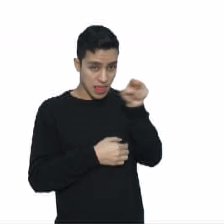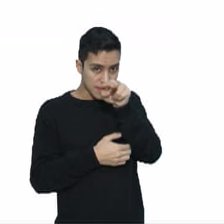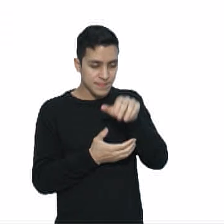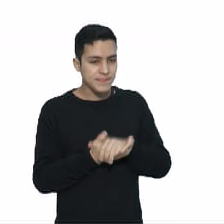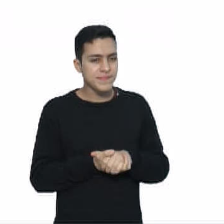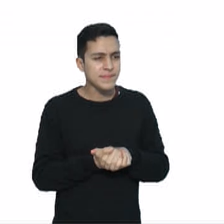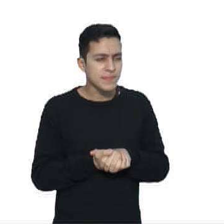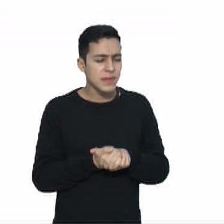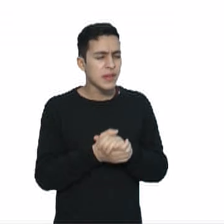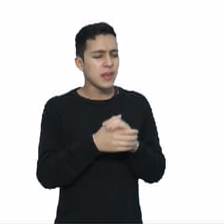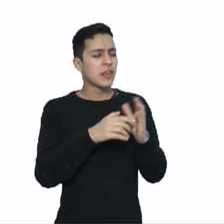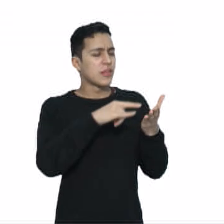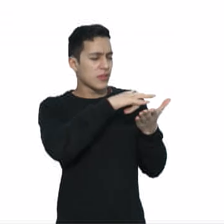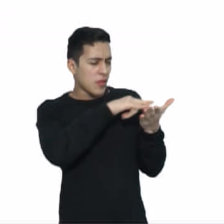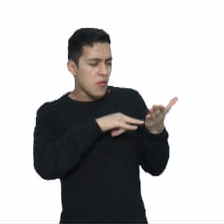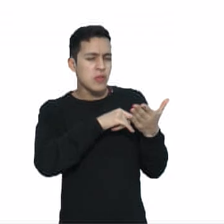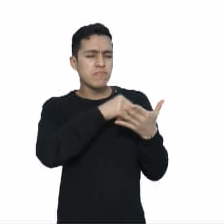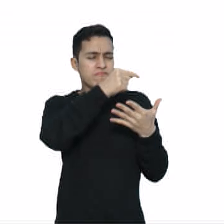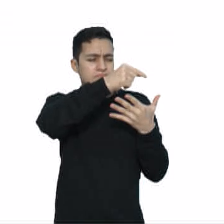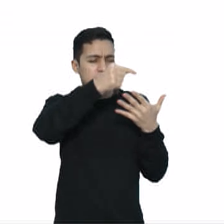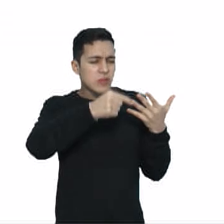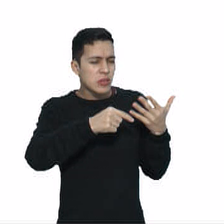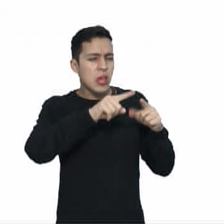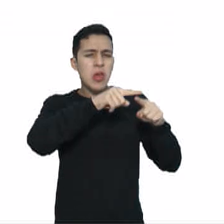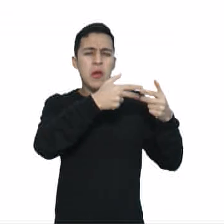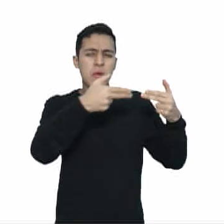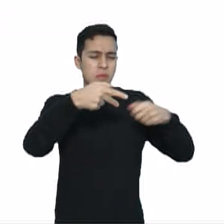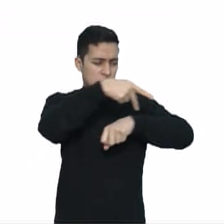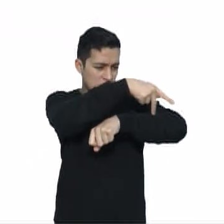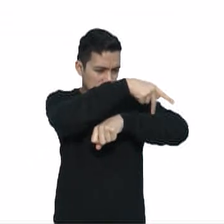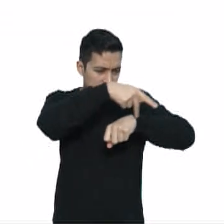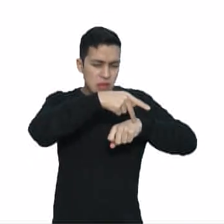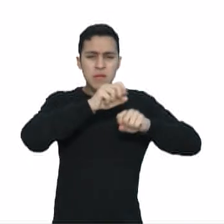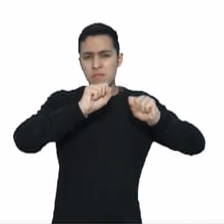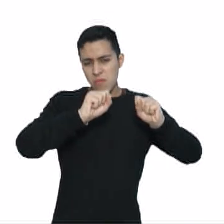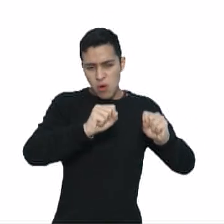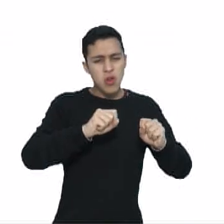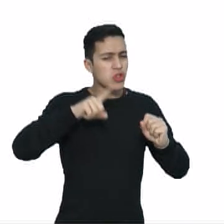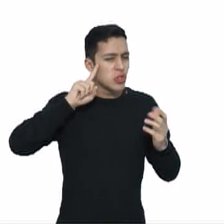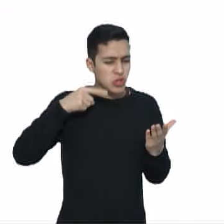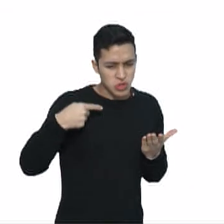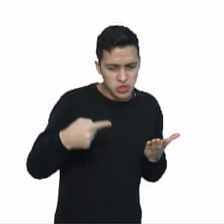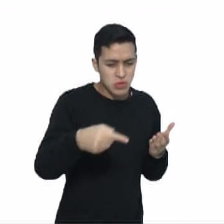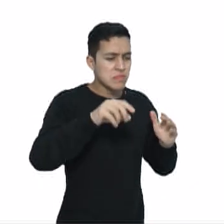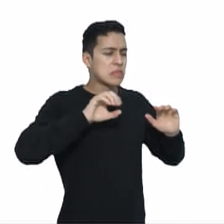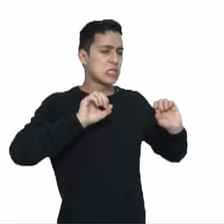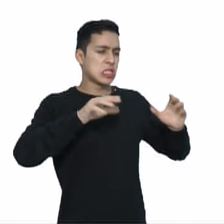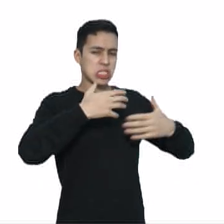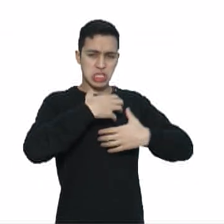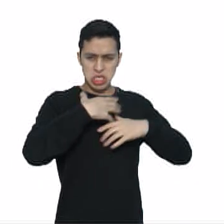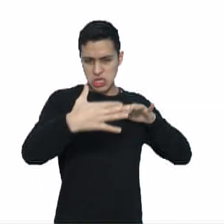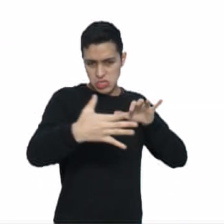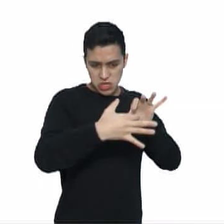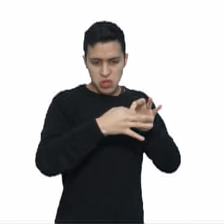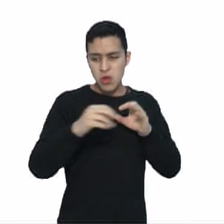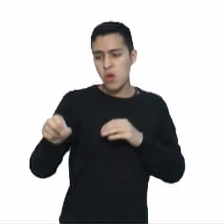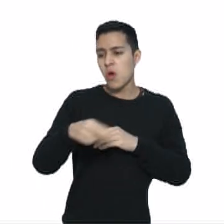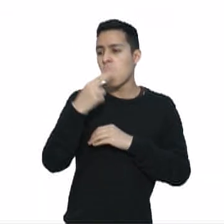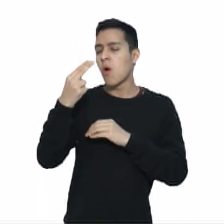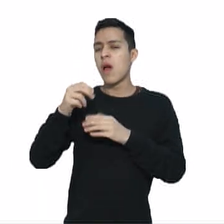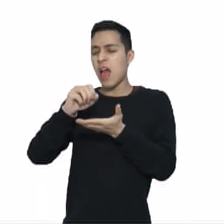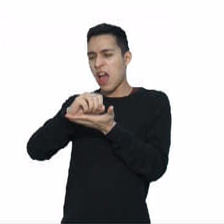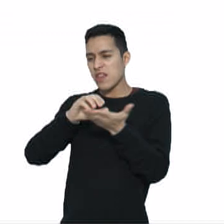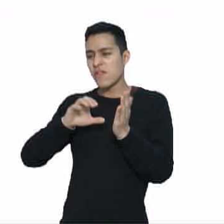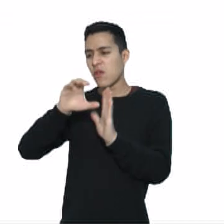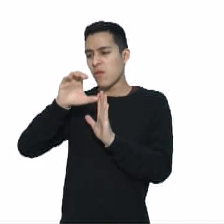de documento que constituem recursos pedagógicos, quer para atividades cotidianas de ensino, para as atividades